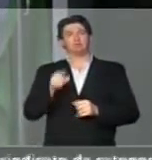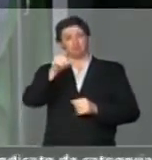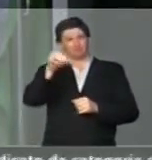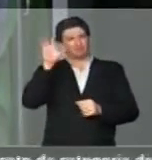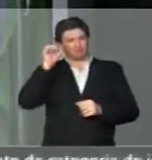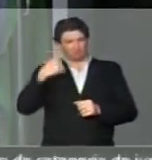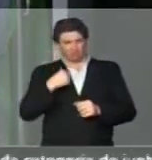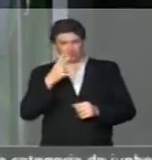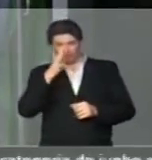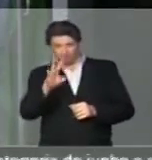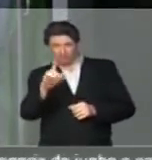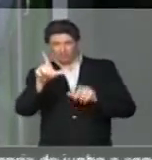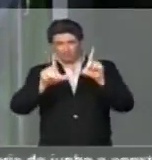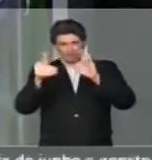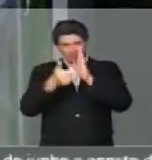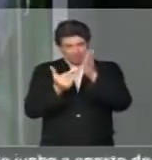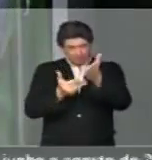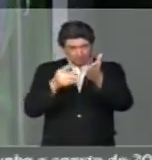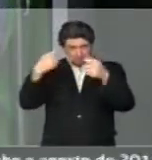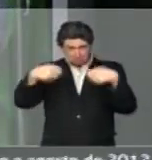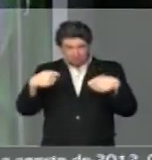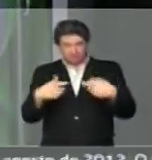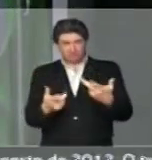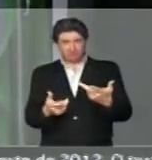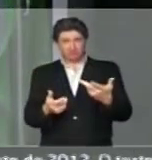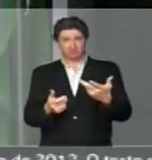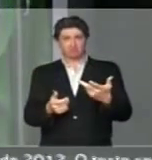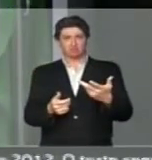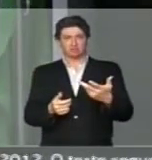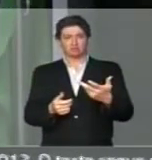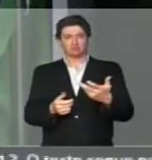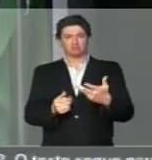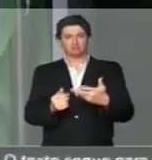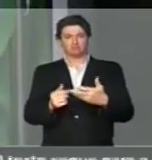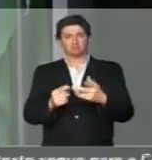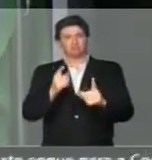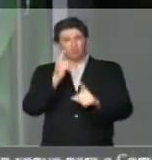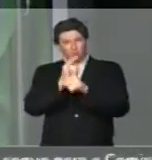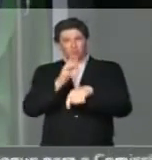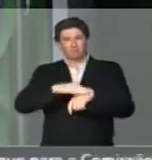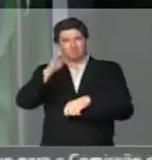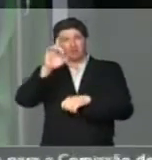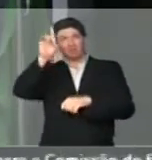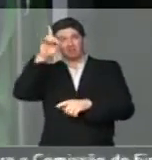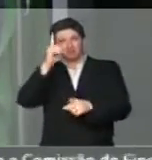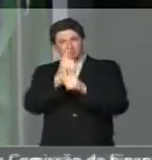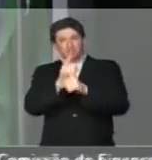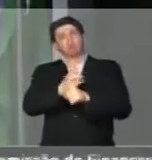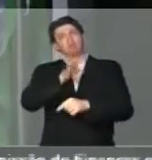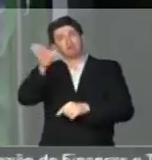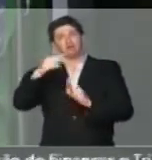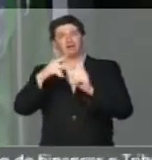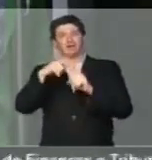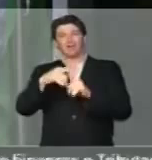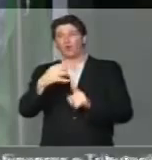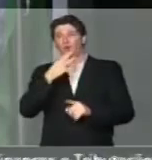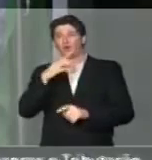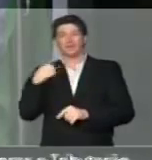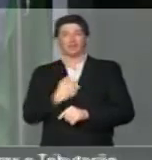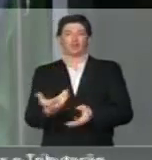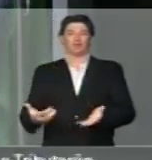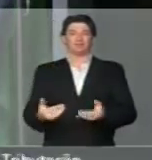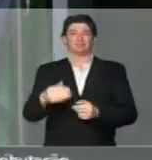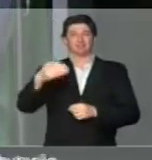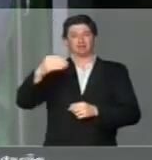ouvindo nesse exato momento, está precisando de um encontro maior com Deus, frequente as nossas